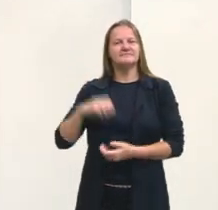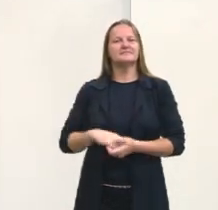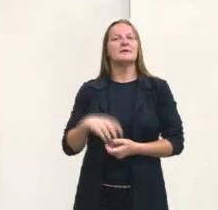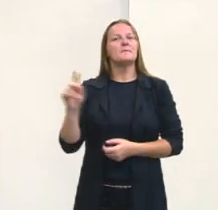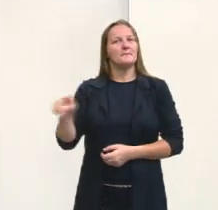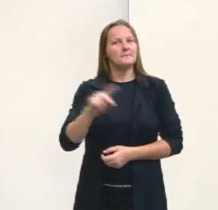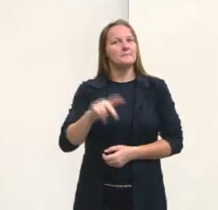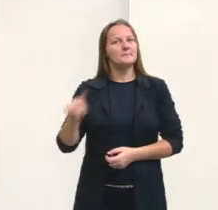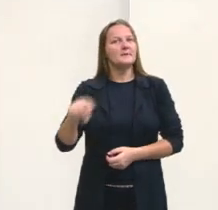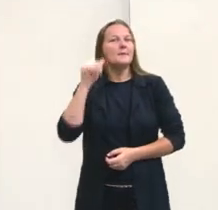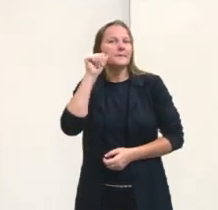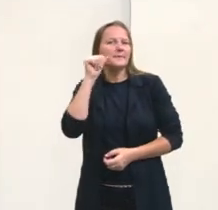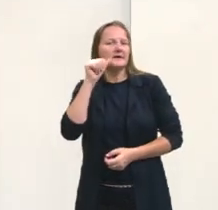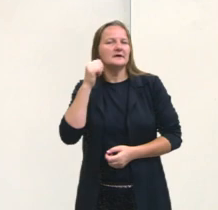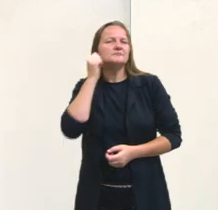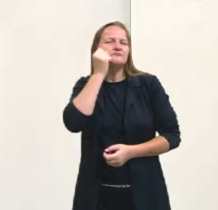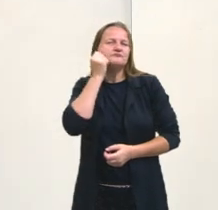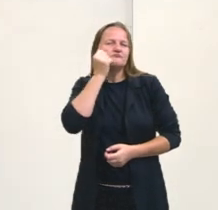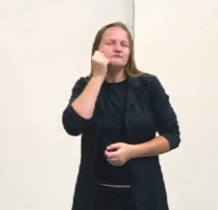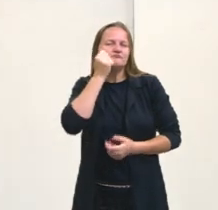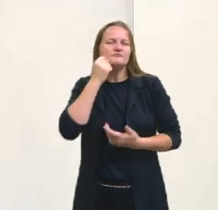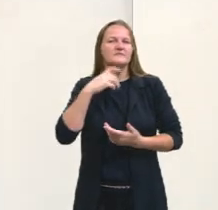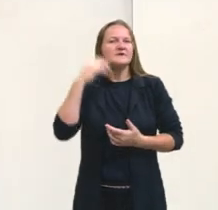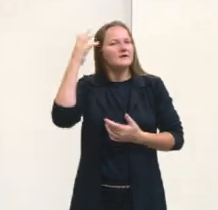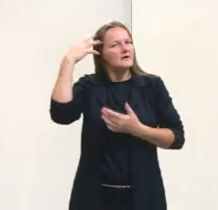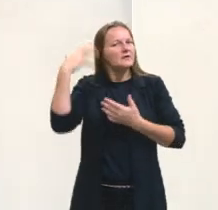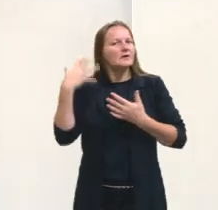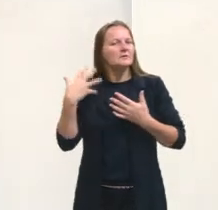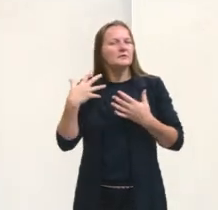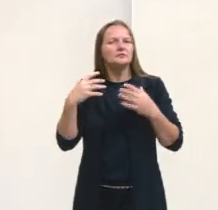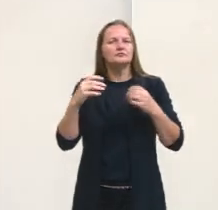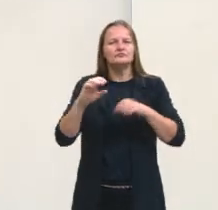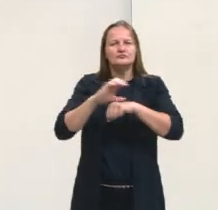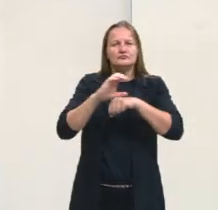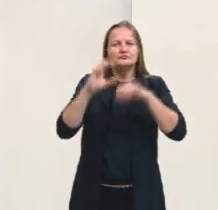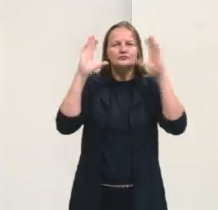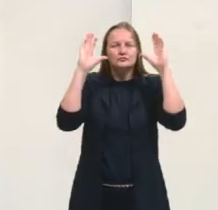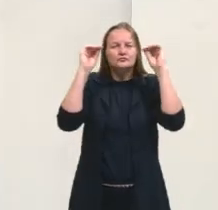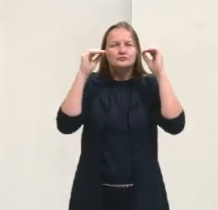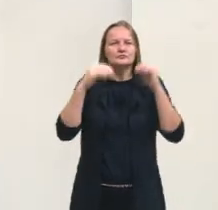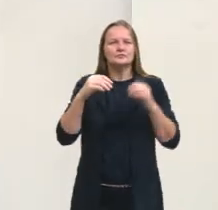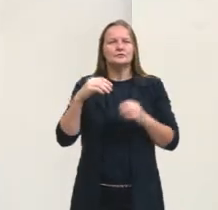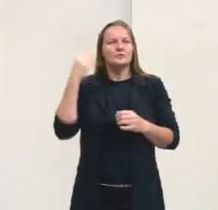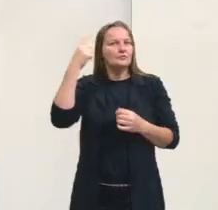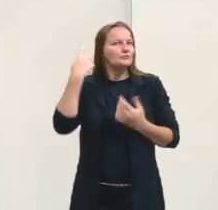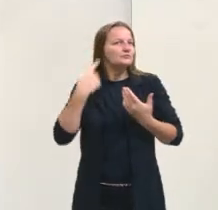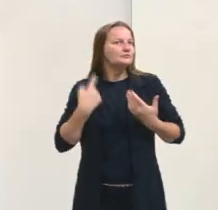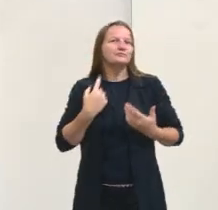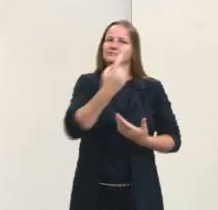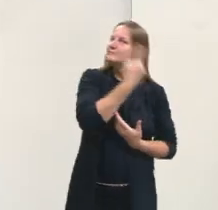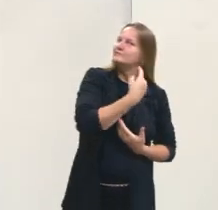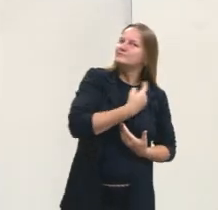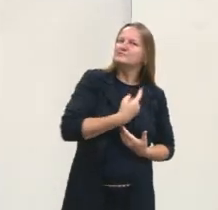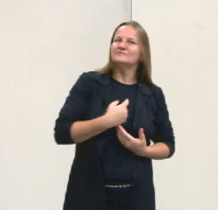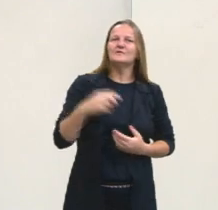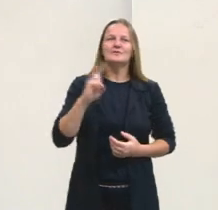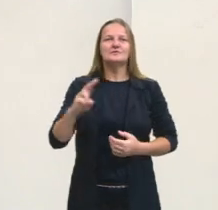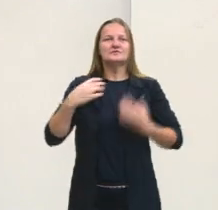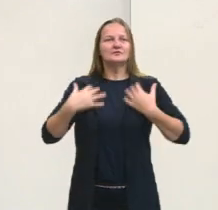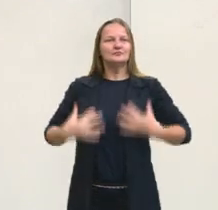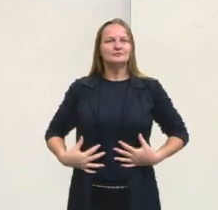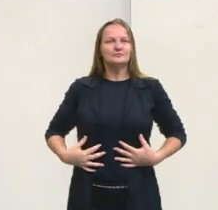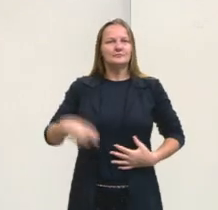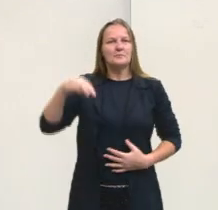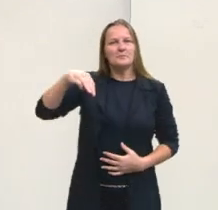professora mulher negra cabelos castanhos escuros médios crespos estou usando a